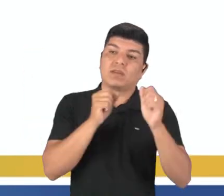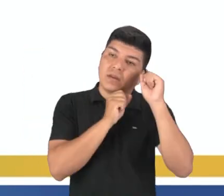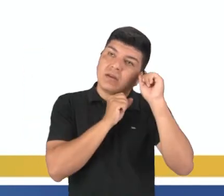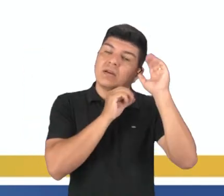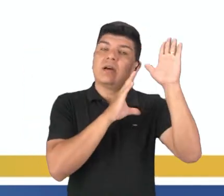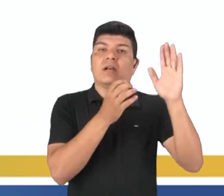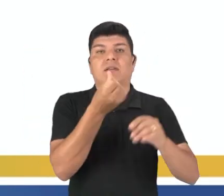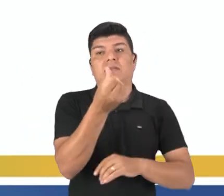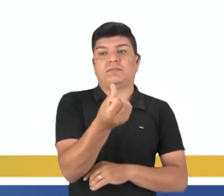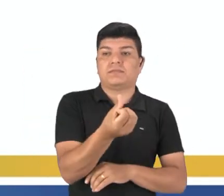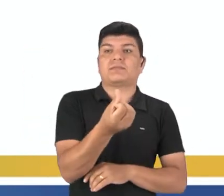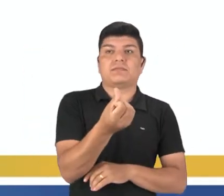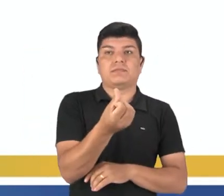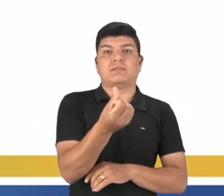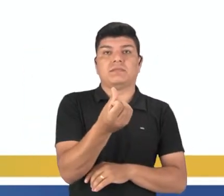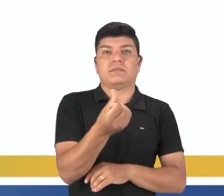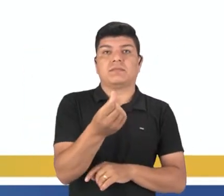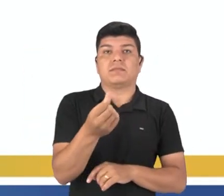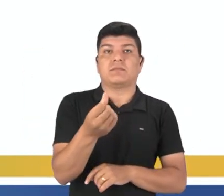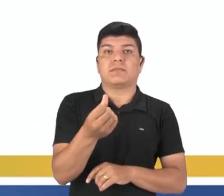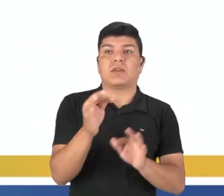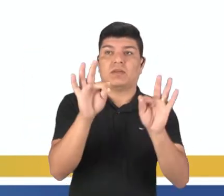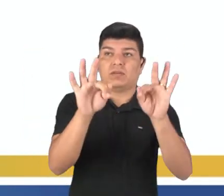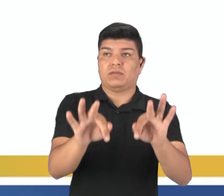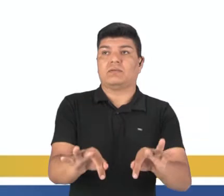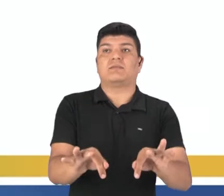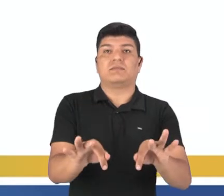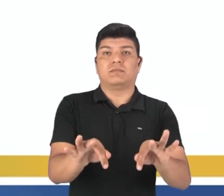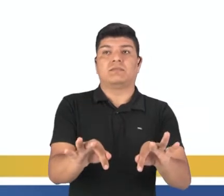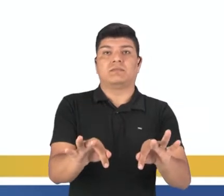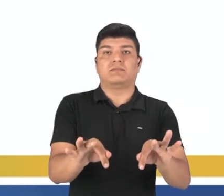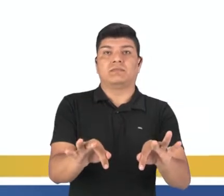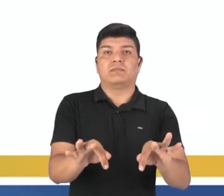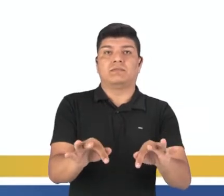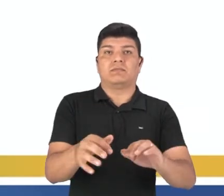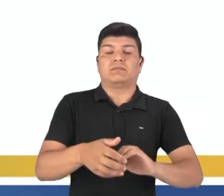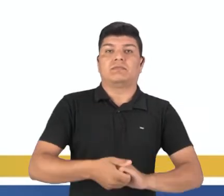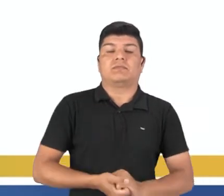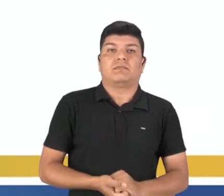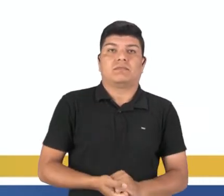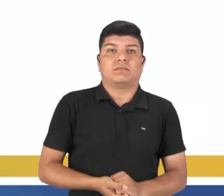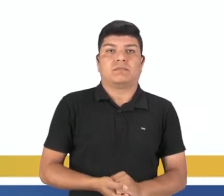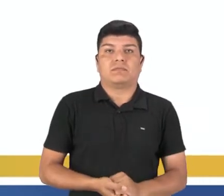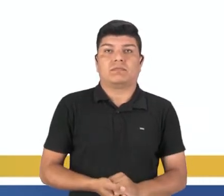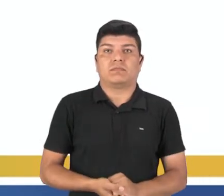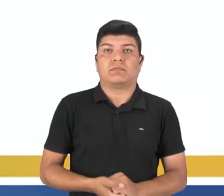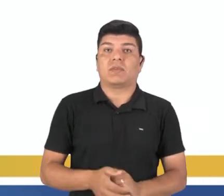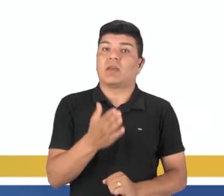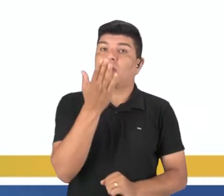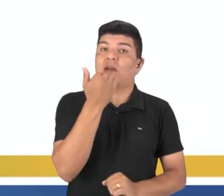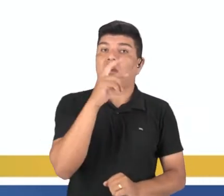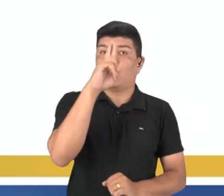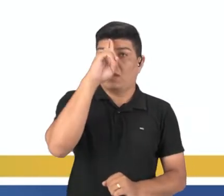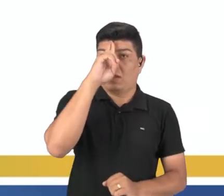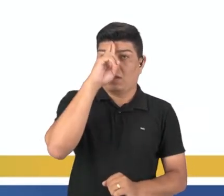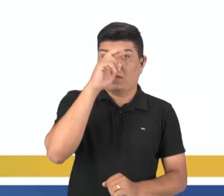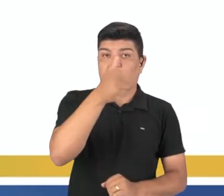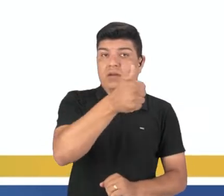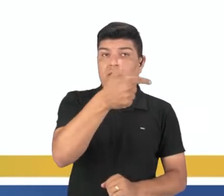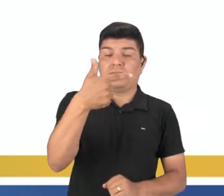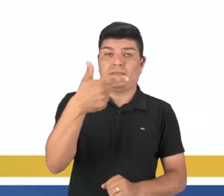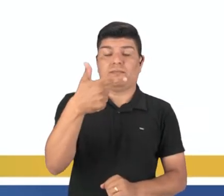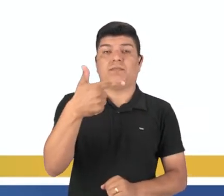acorda às 6:00 e letras e perdão a última e letra D she has landed at twelve ela almoço acho 12